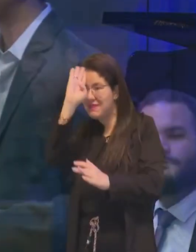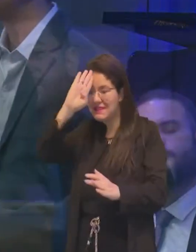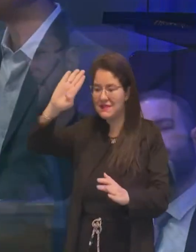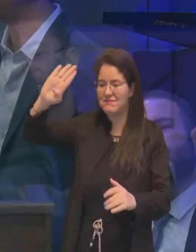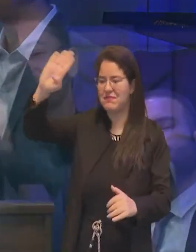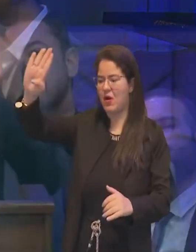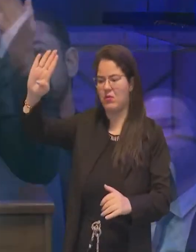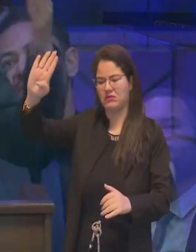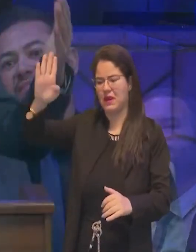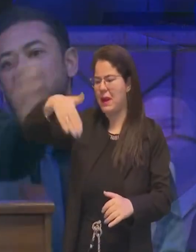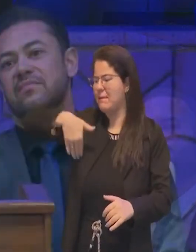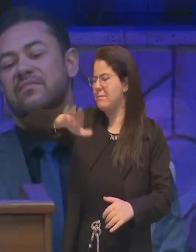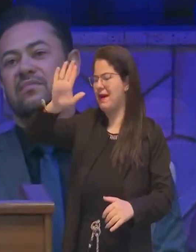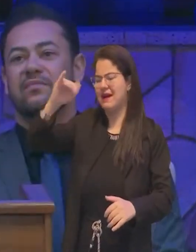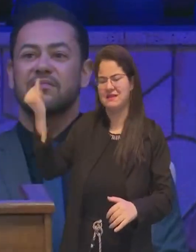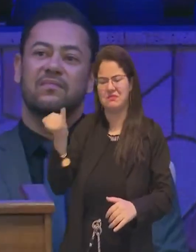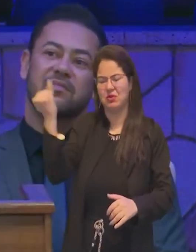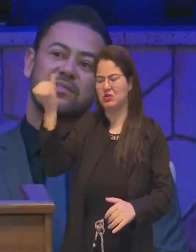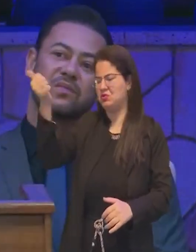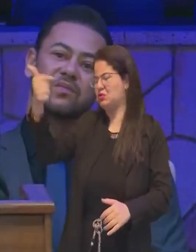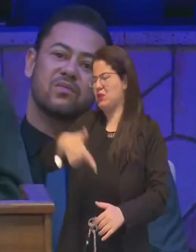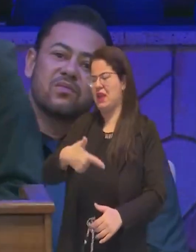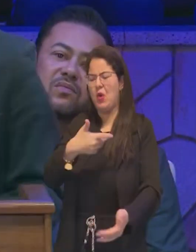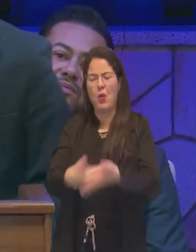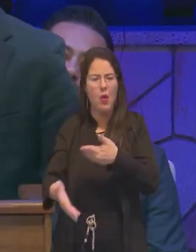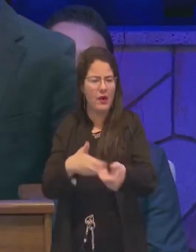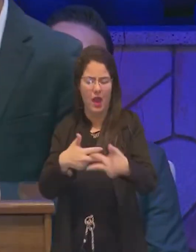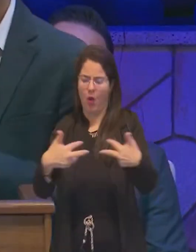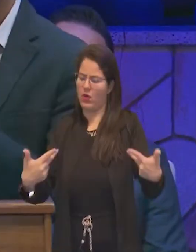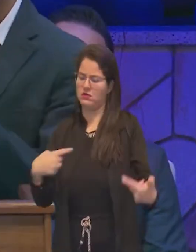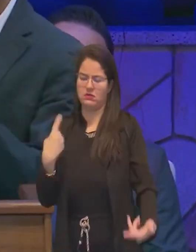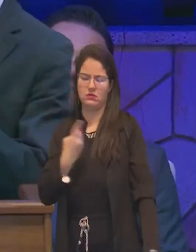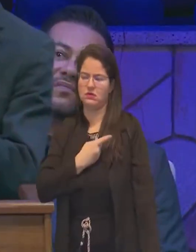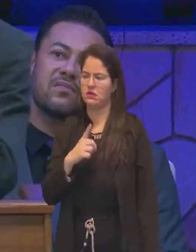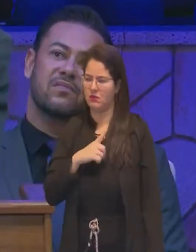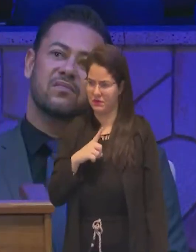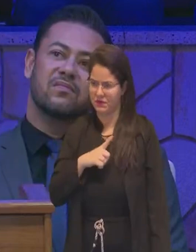e acima de qualquer tradição que nós tenhamos.